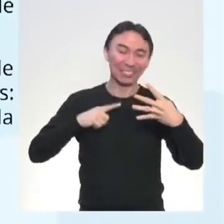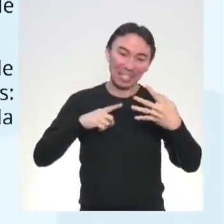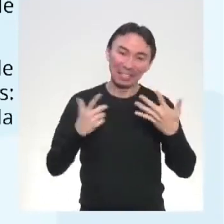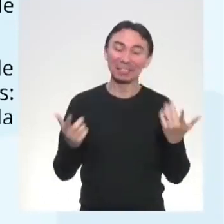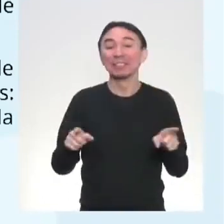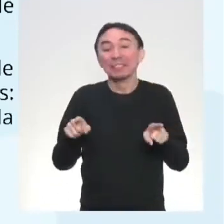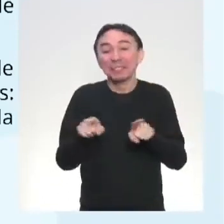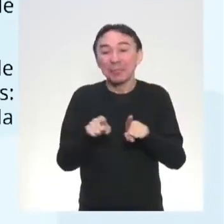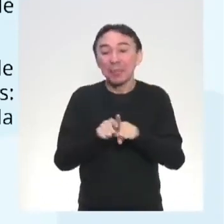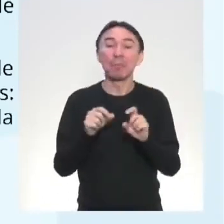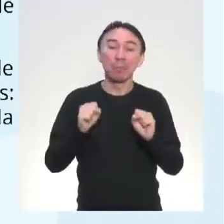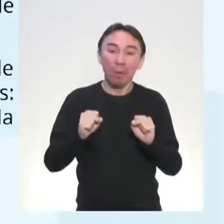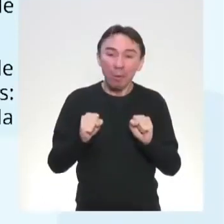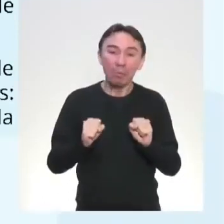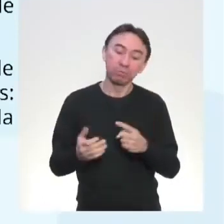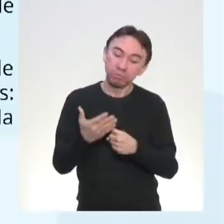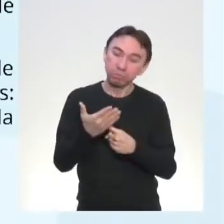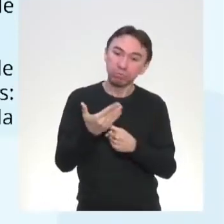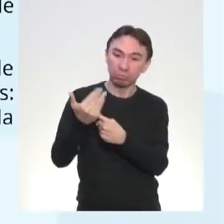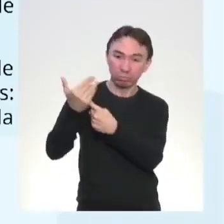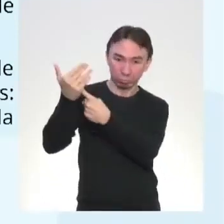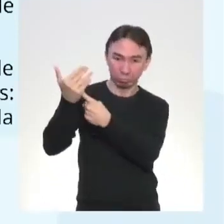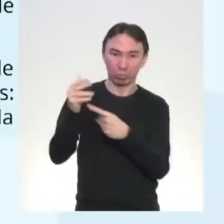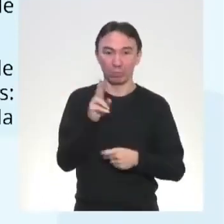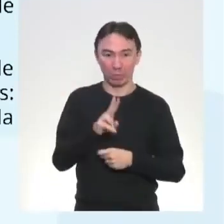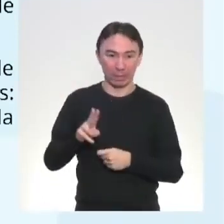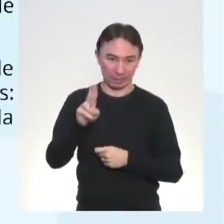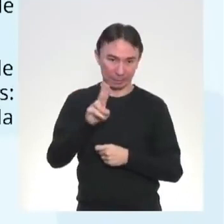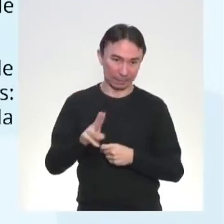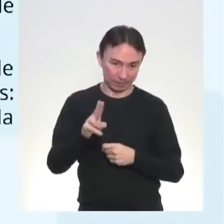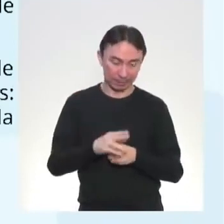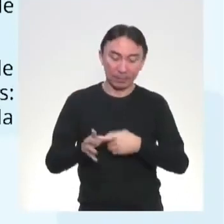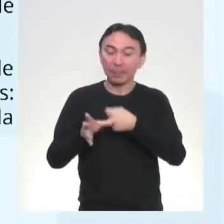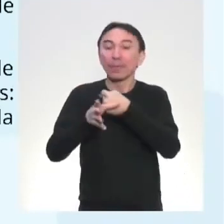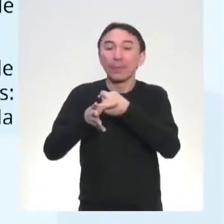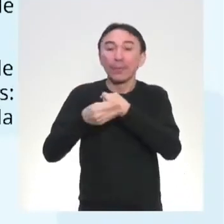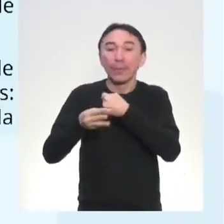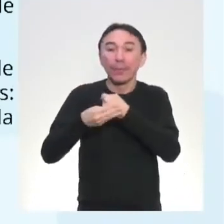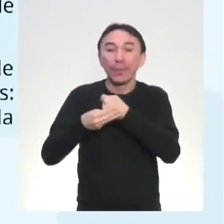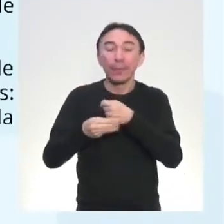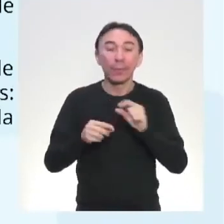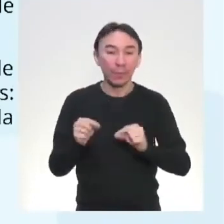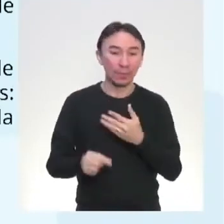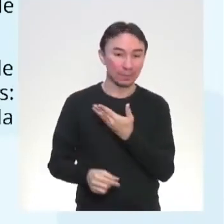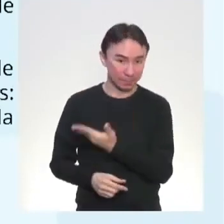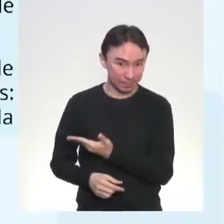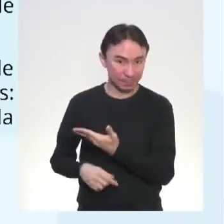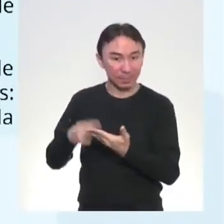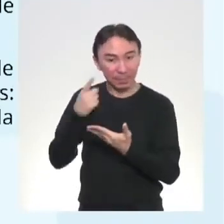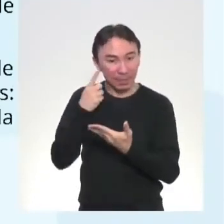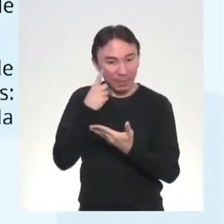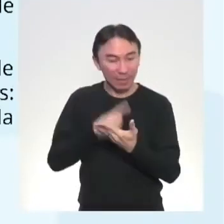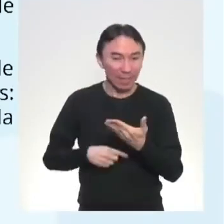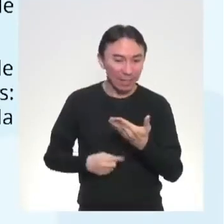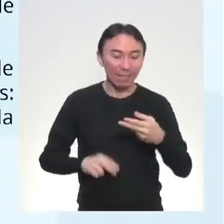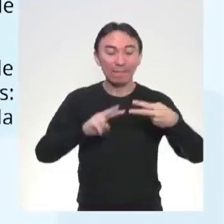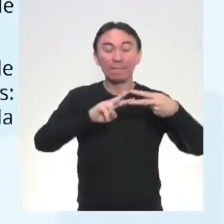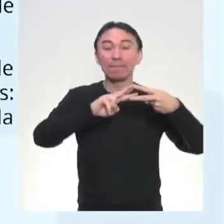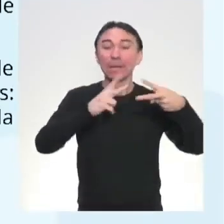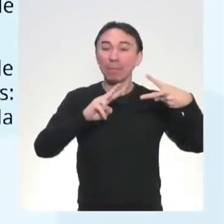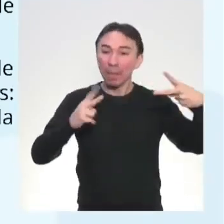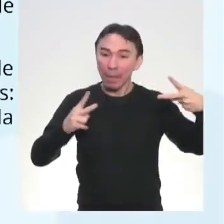de tecnologias digitais. Objetos de conhecimento, ampliação e redução de figuras poligonais em